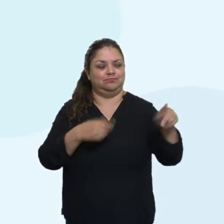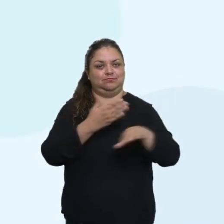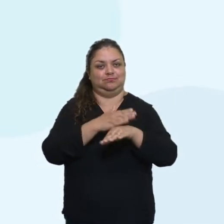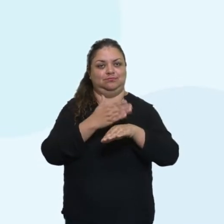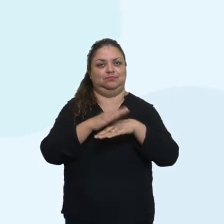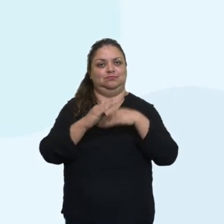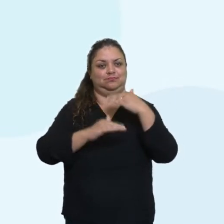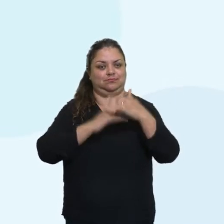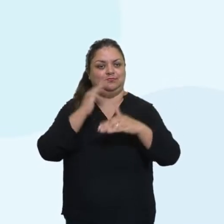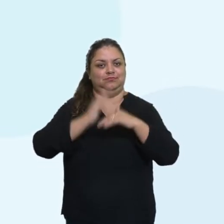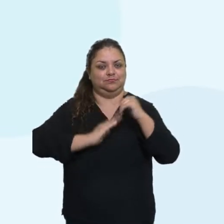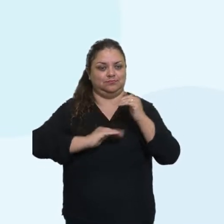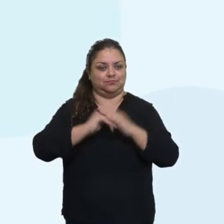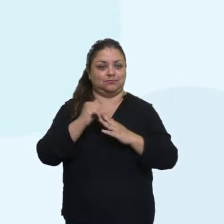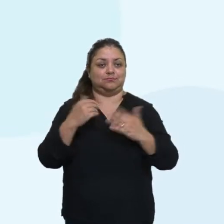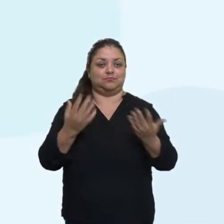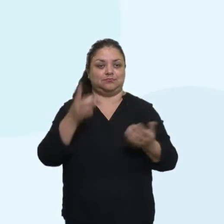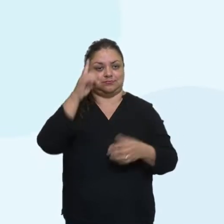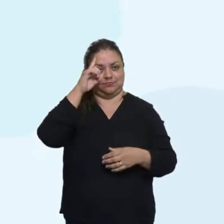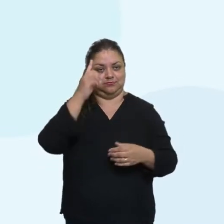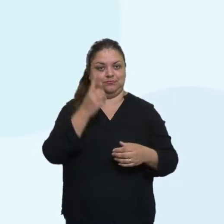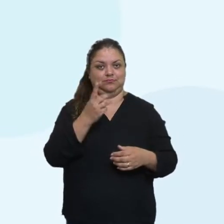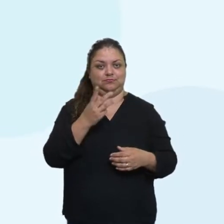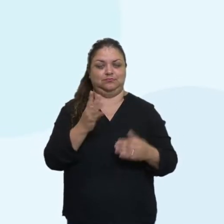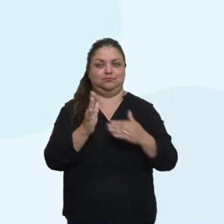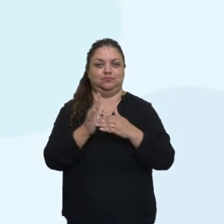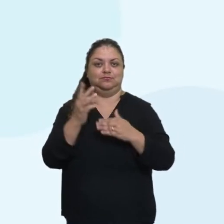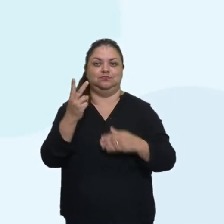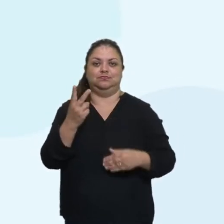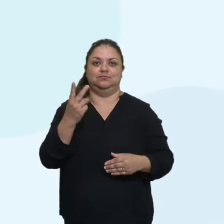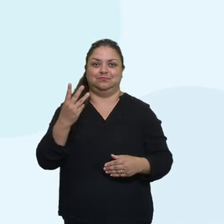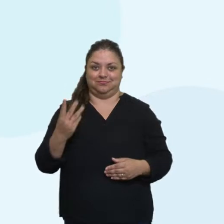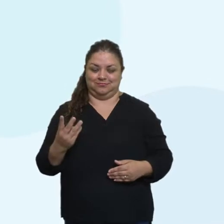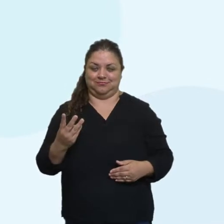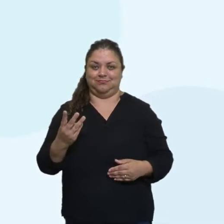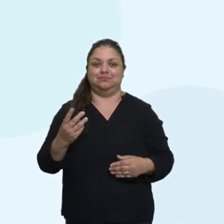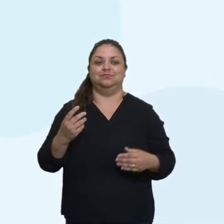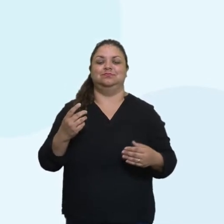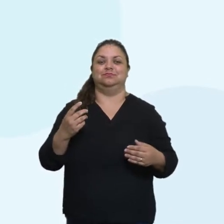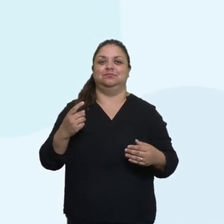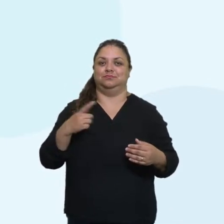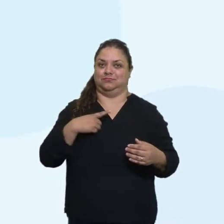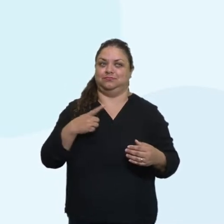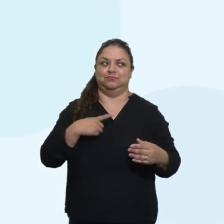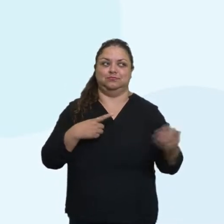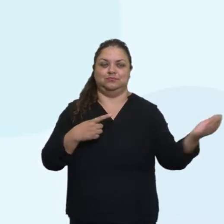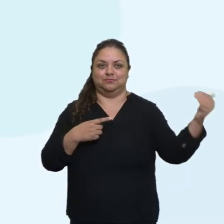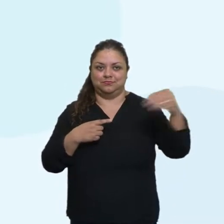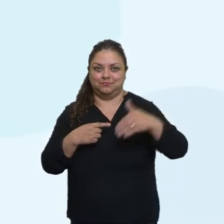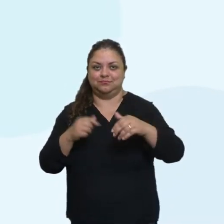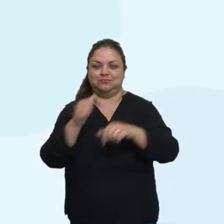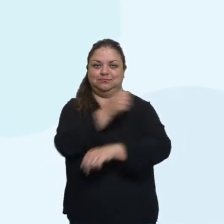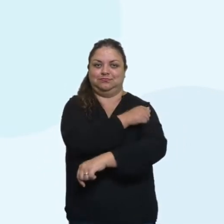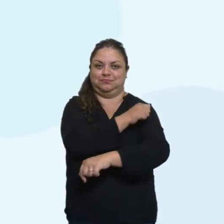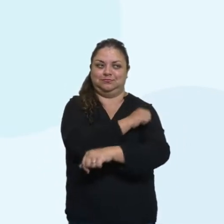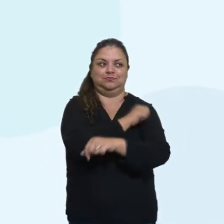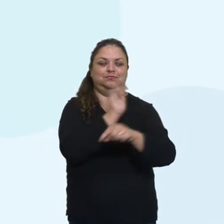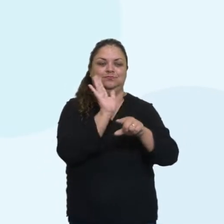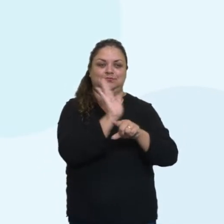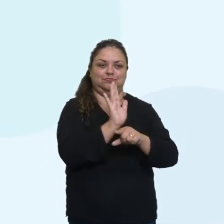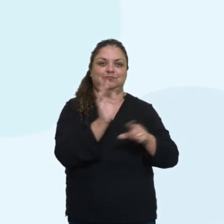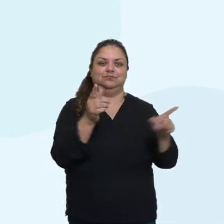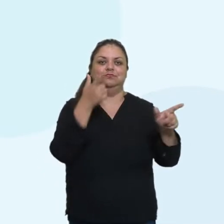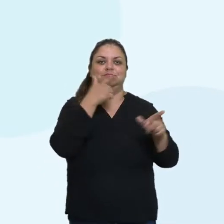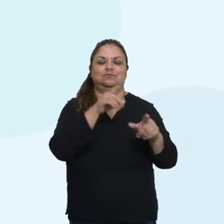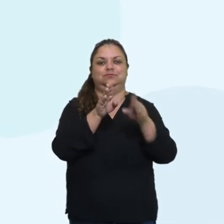tão do dia três eu dia 23 já está previsto e isso conforme já explicado também e explicitados no dia